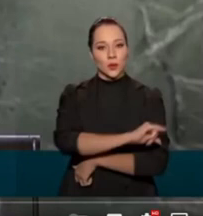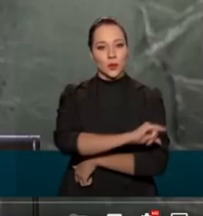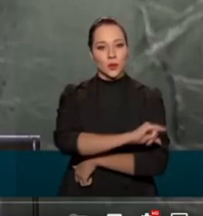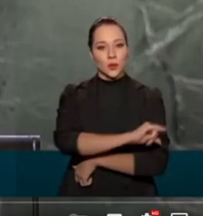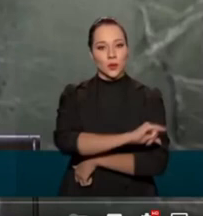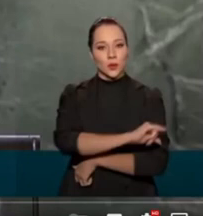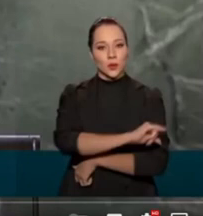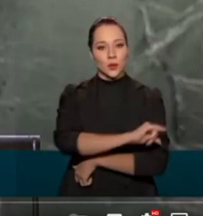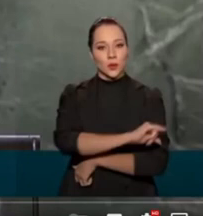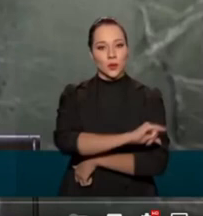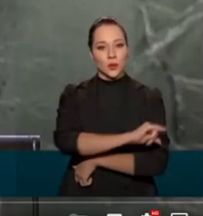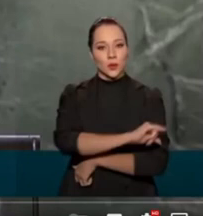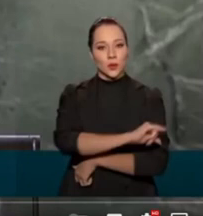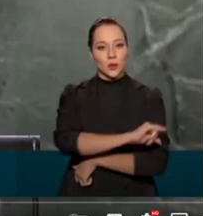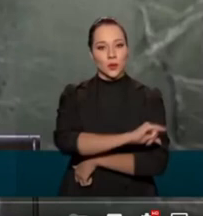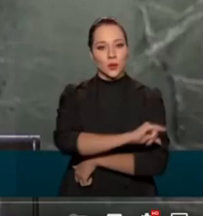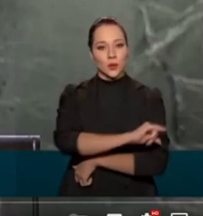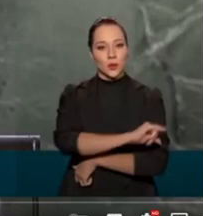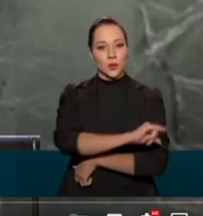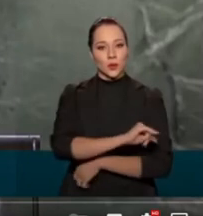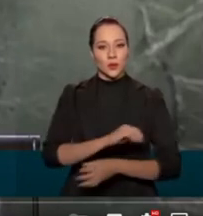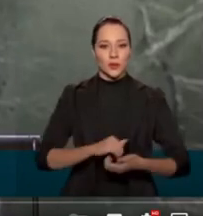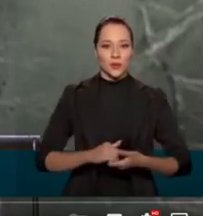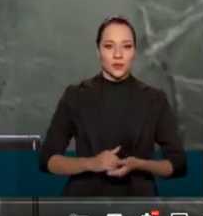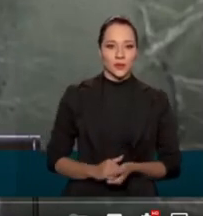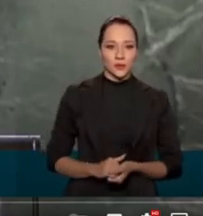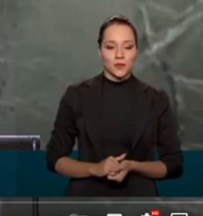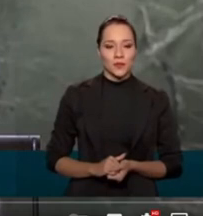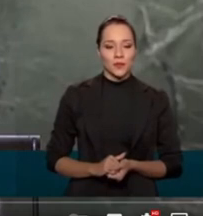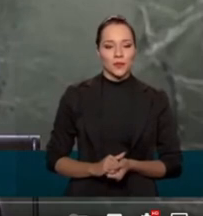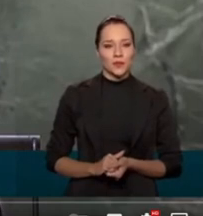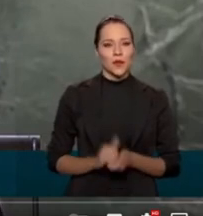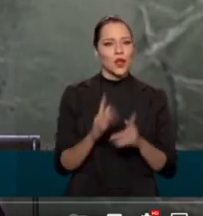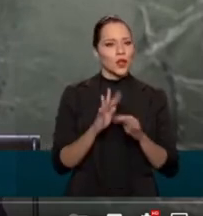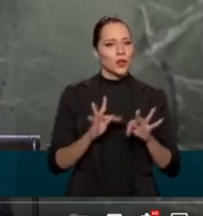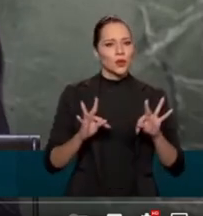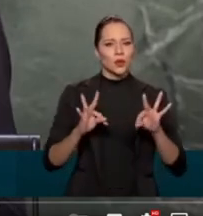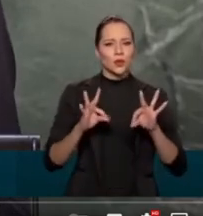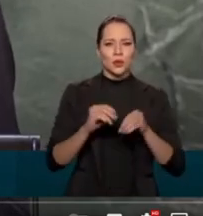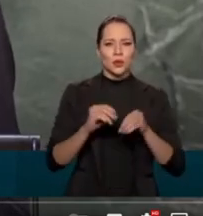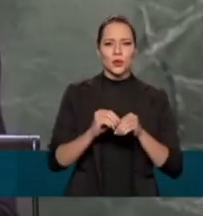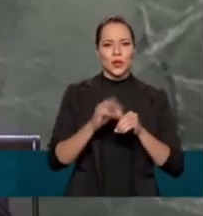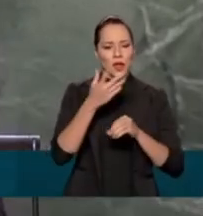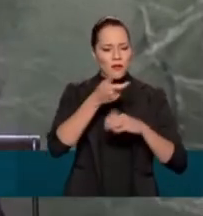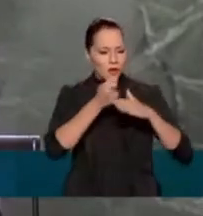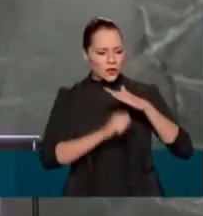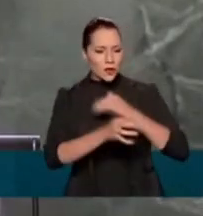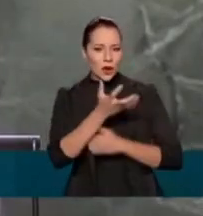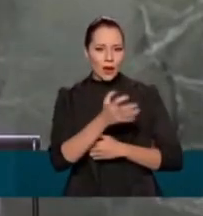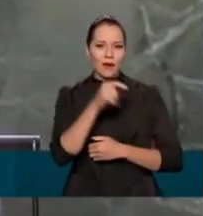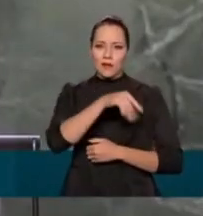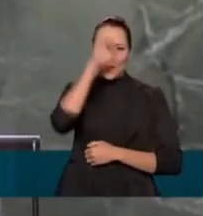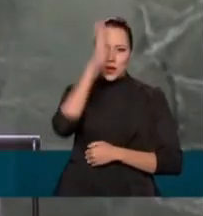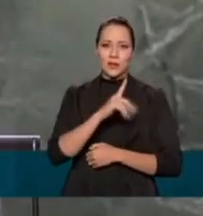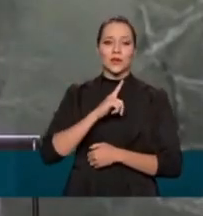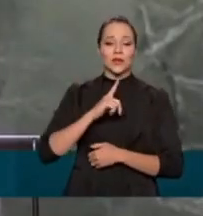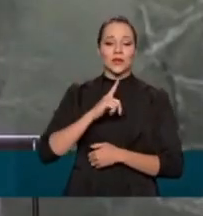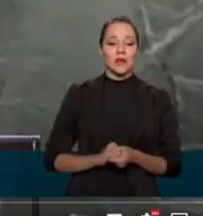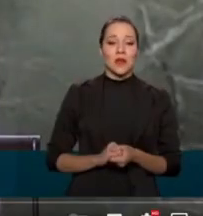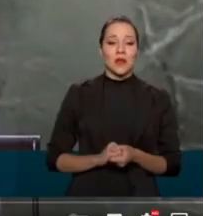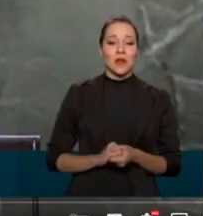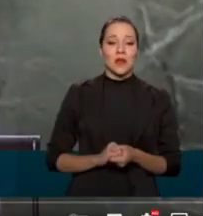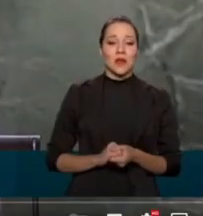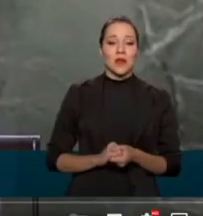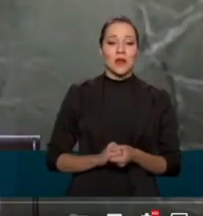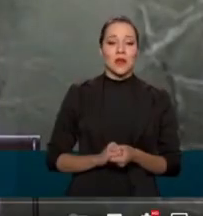da fala do presidente da república temos tudo o que o investidor procura um grande mercado